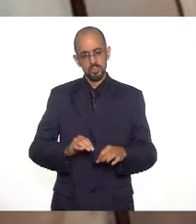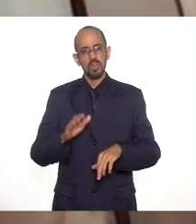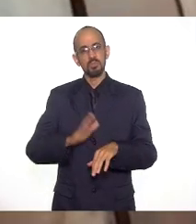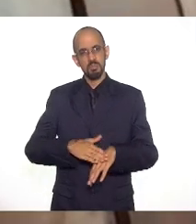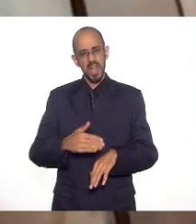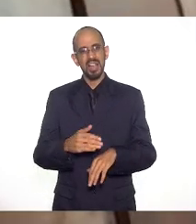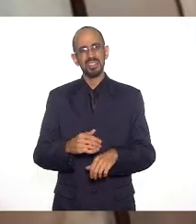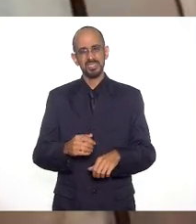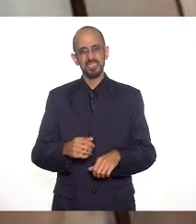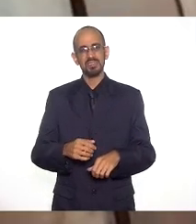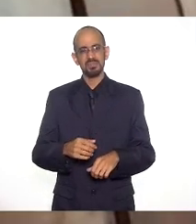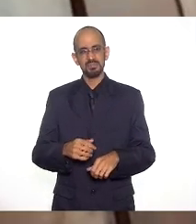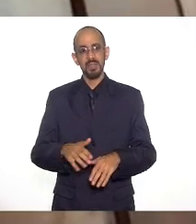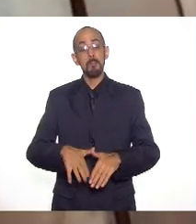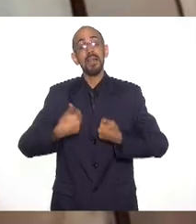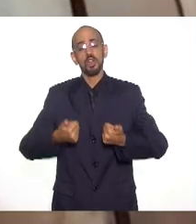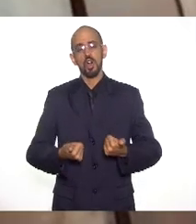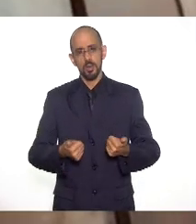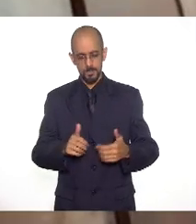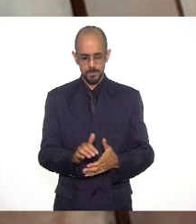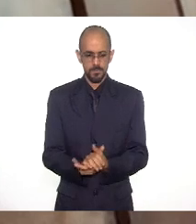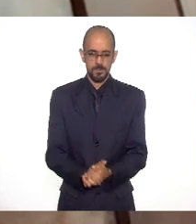Exatamente.